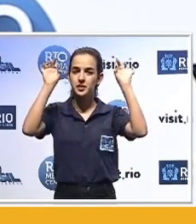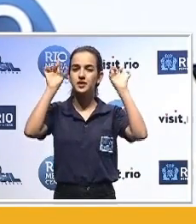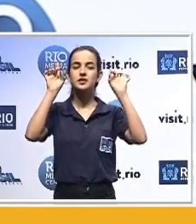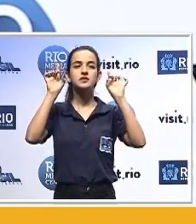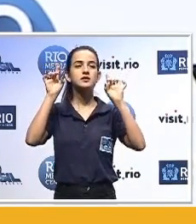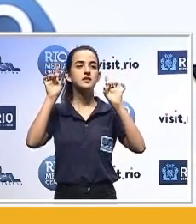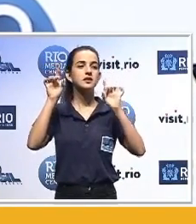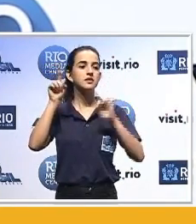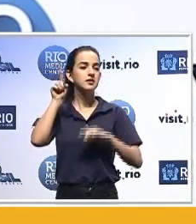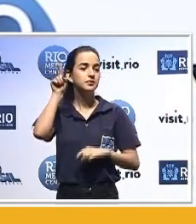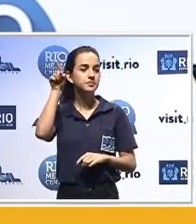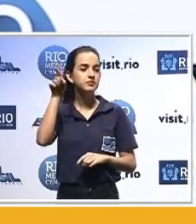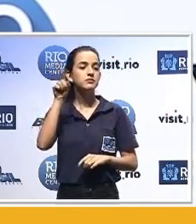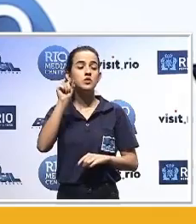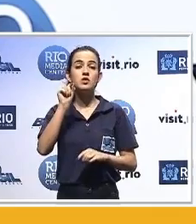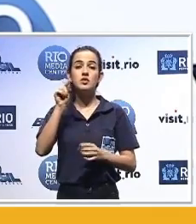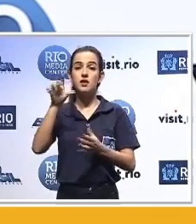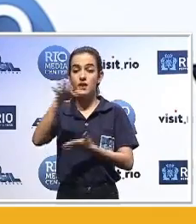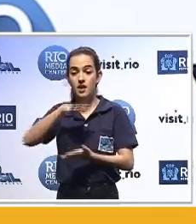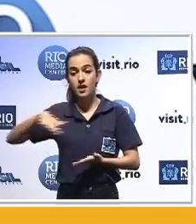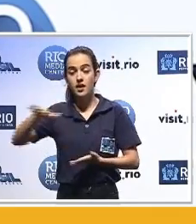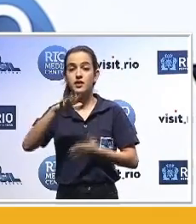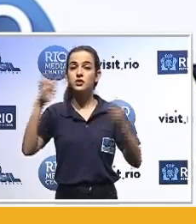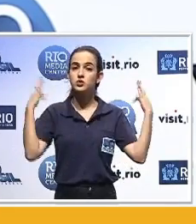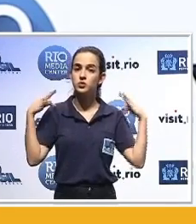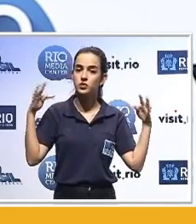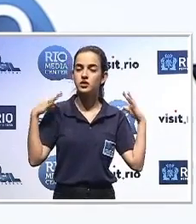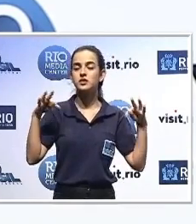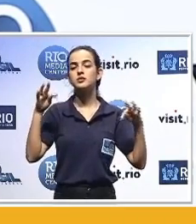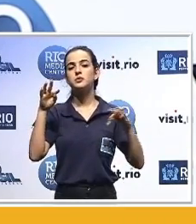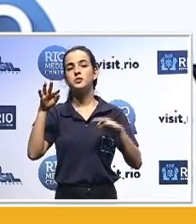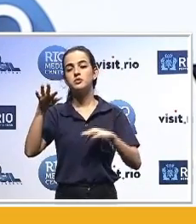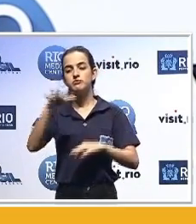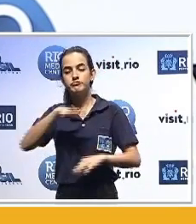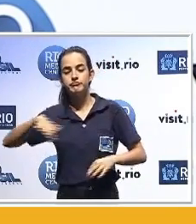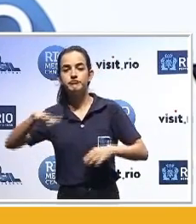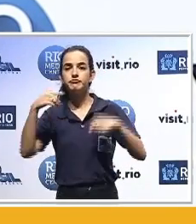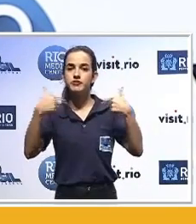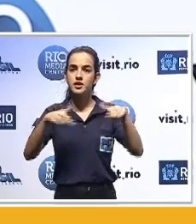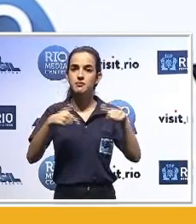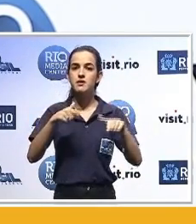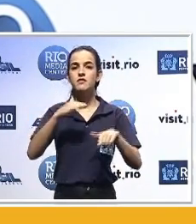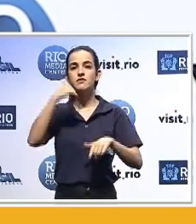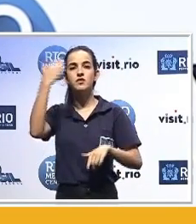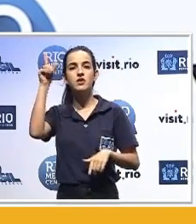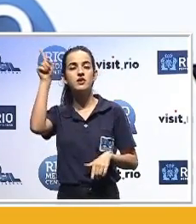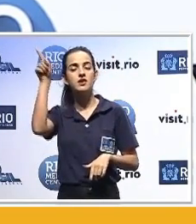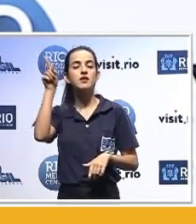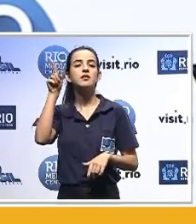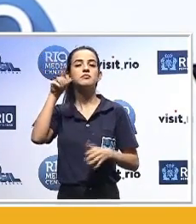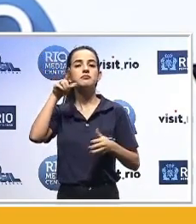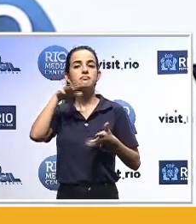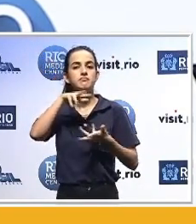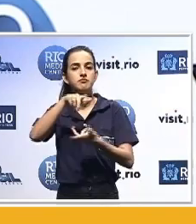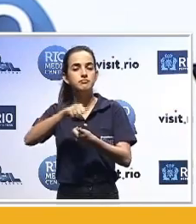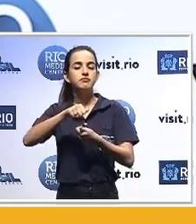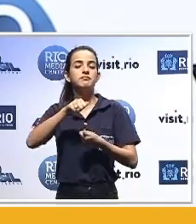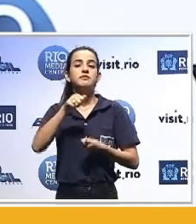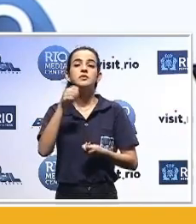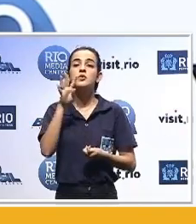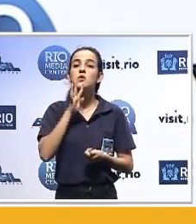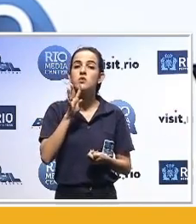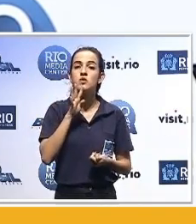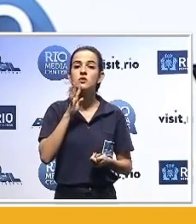é só desse segmento, levando as pessoas do Brasil para mostrarem lá esses